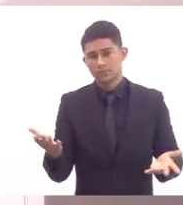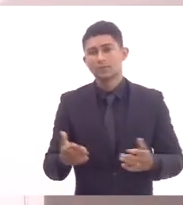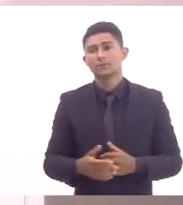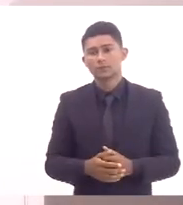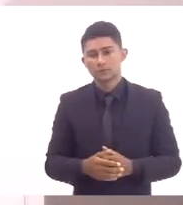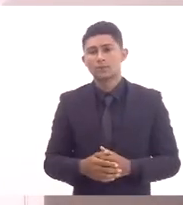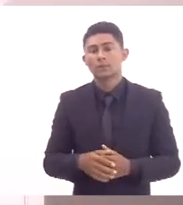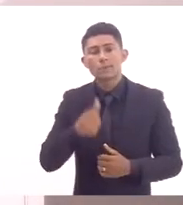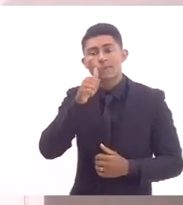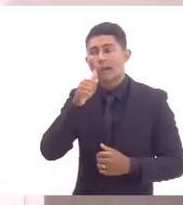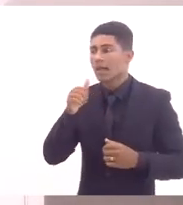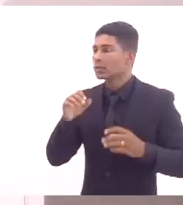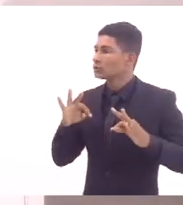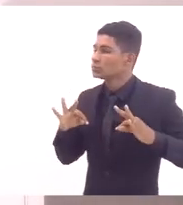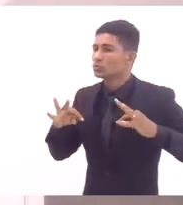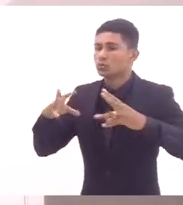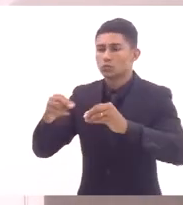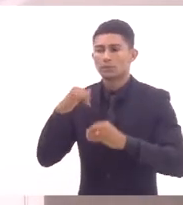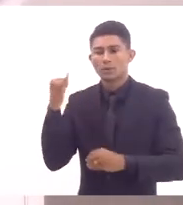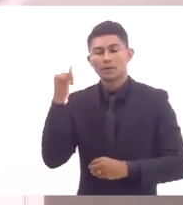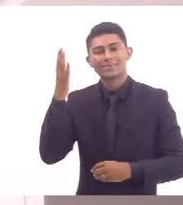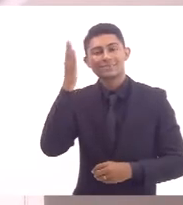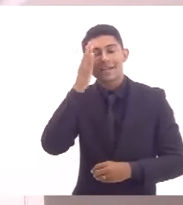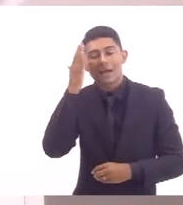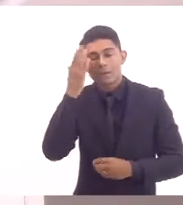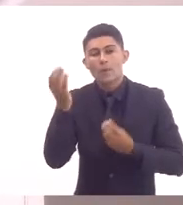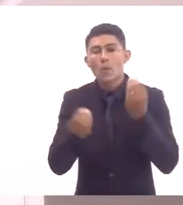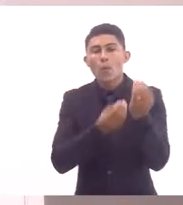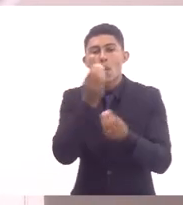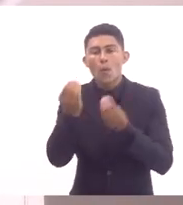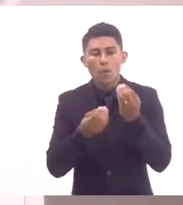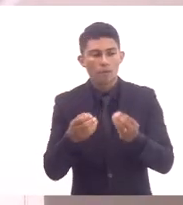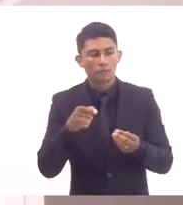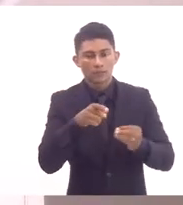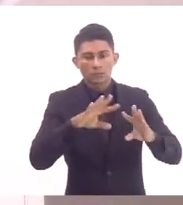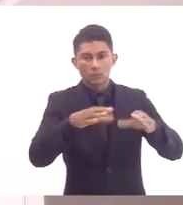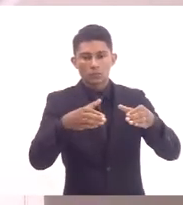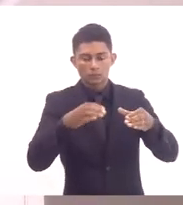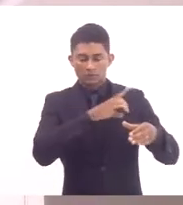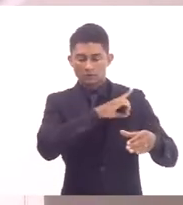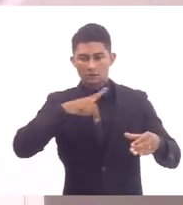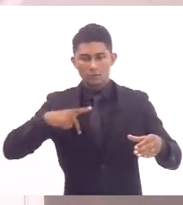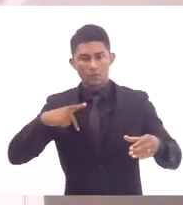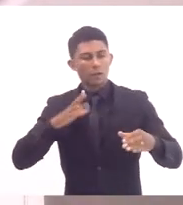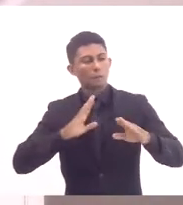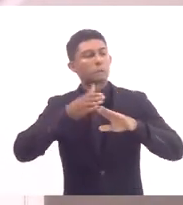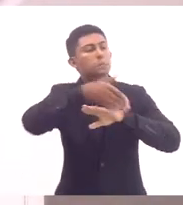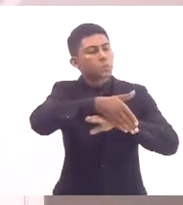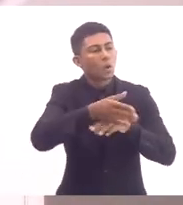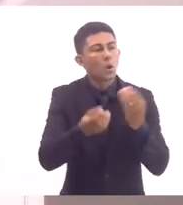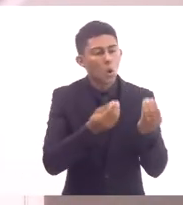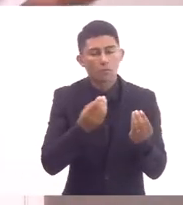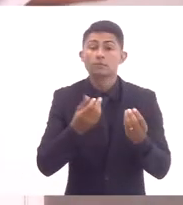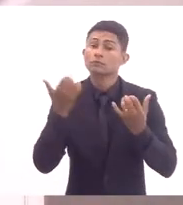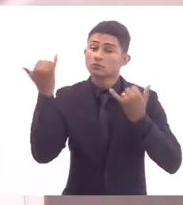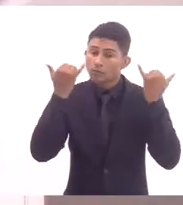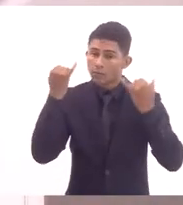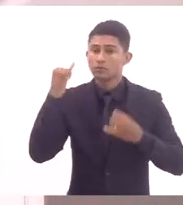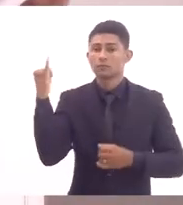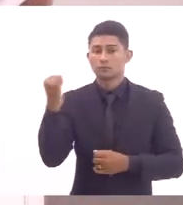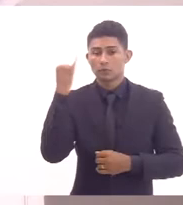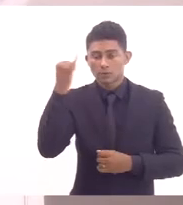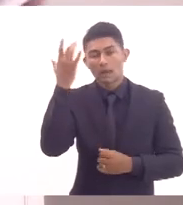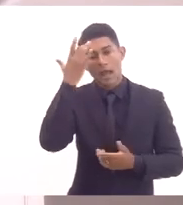saibam qual é Como acessar o atendimento da Defensoria talvez pudesse